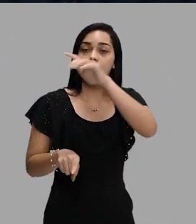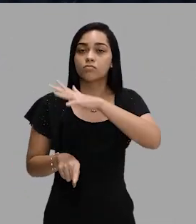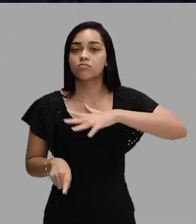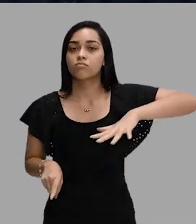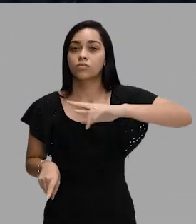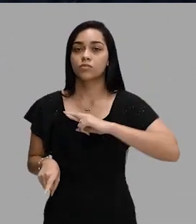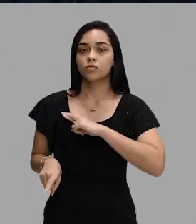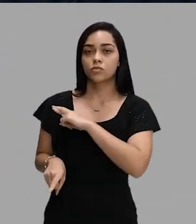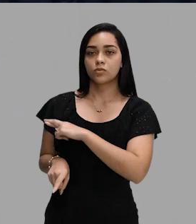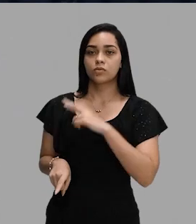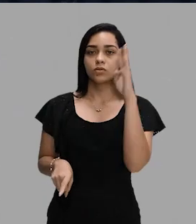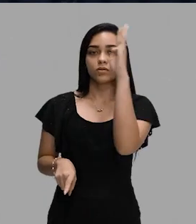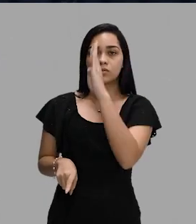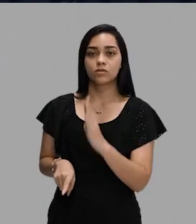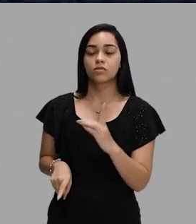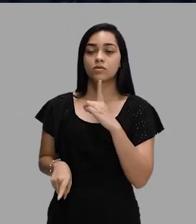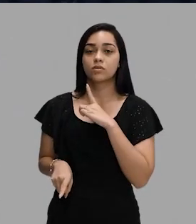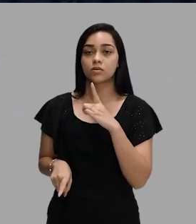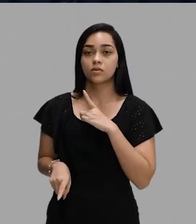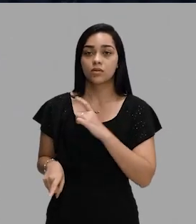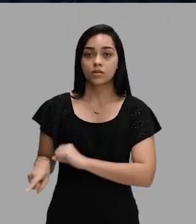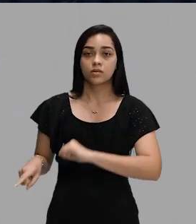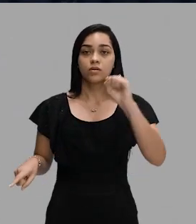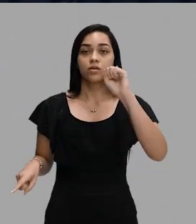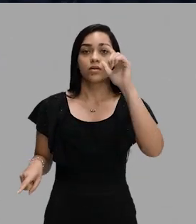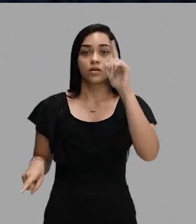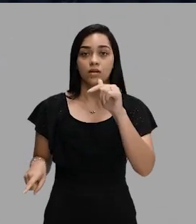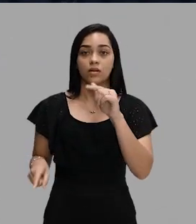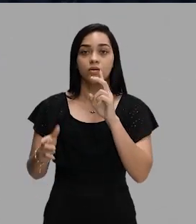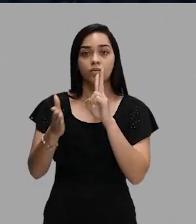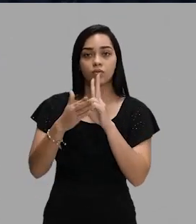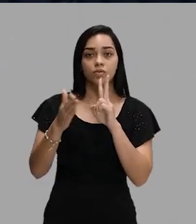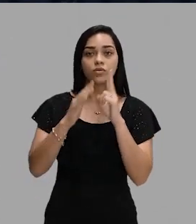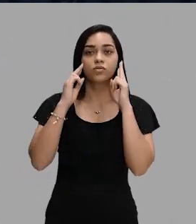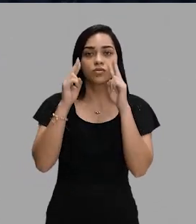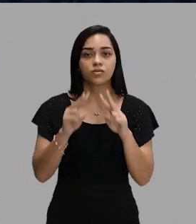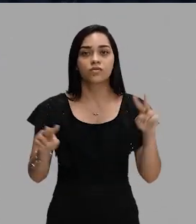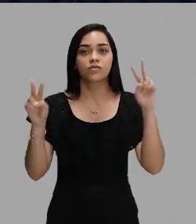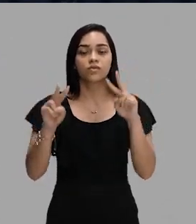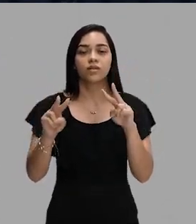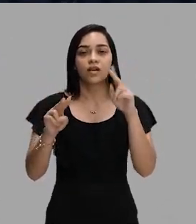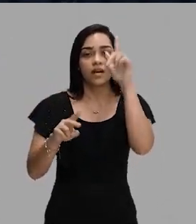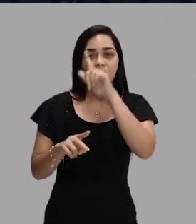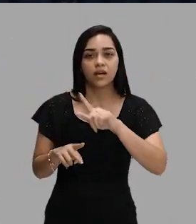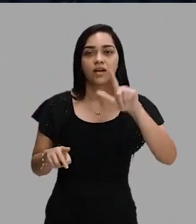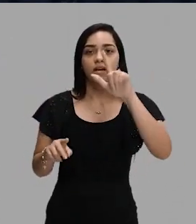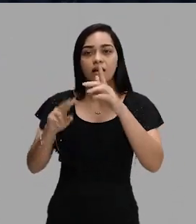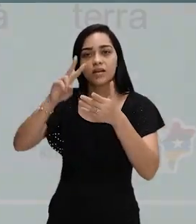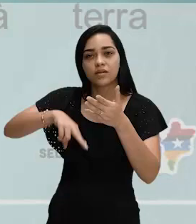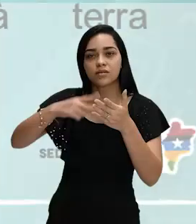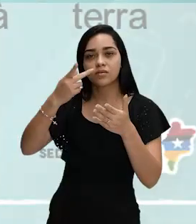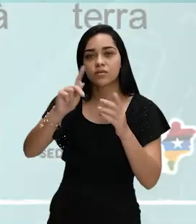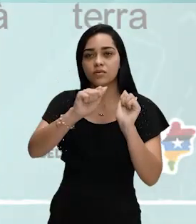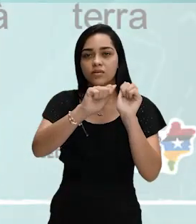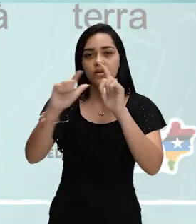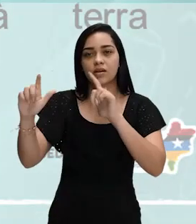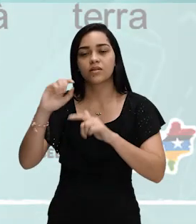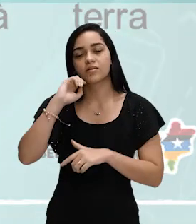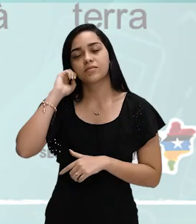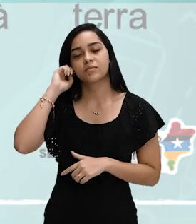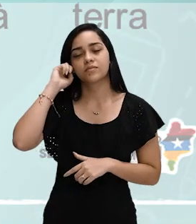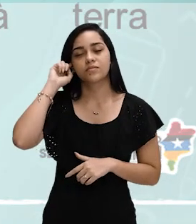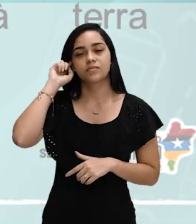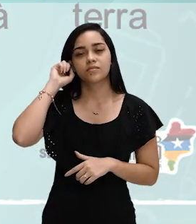romance brasileiro, esse herói vai ser o índio. Acompanhe aí a leitura na sua tela. O índio